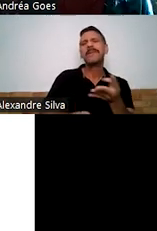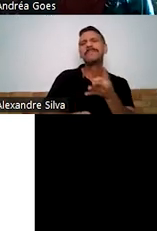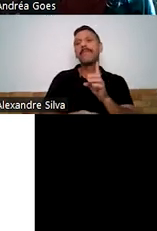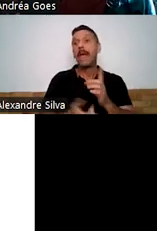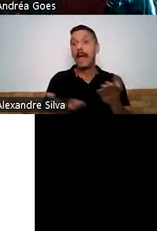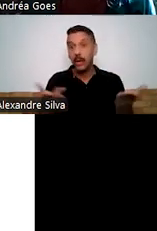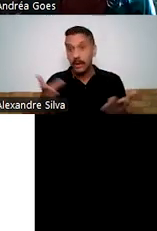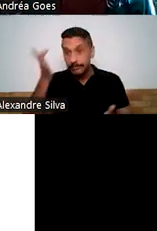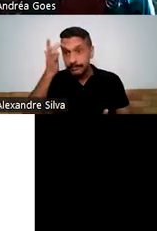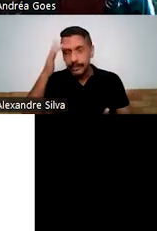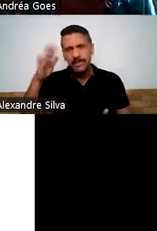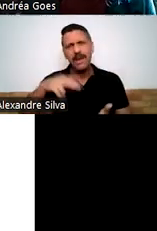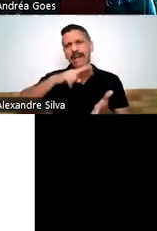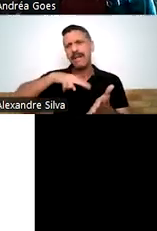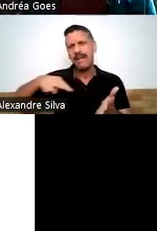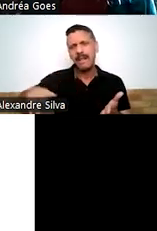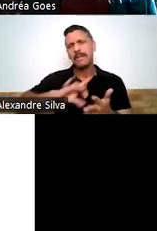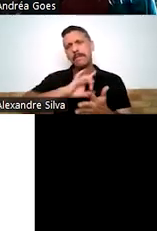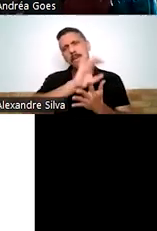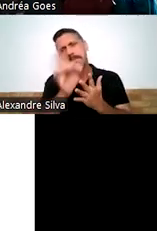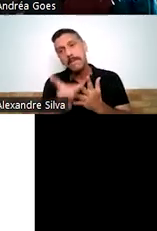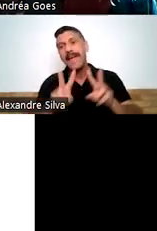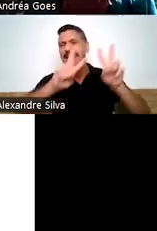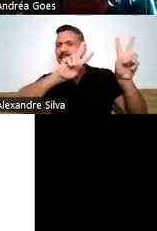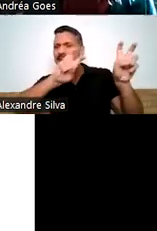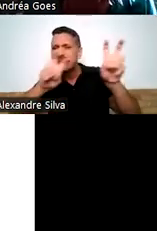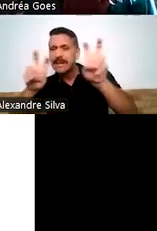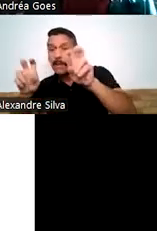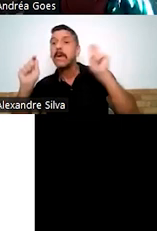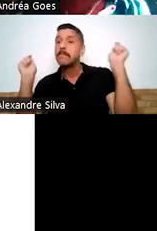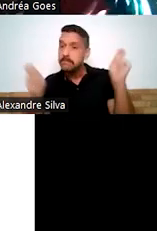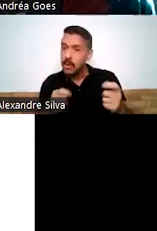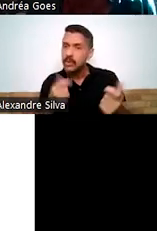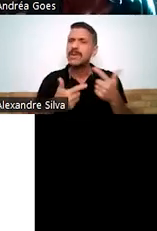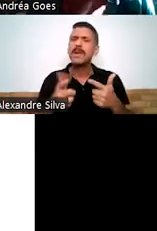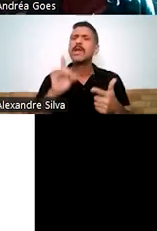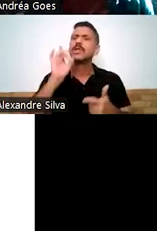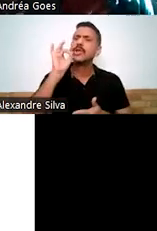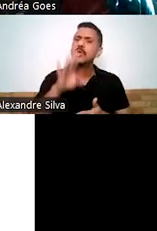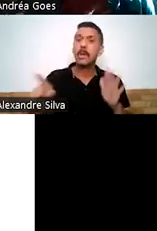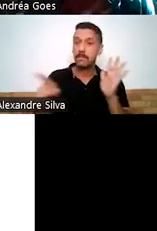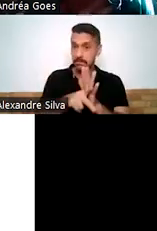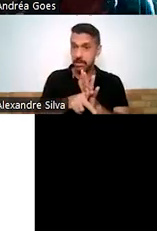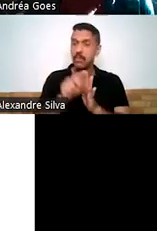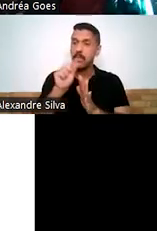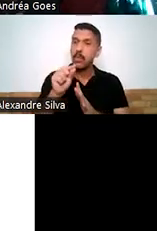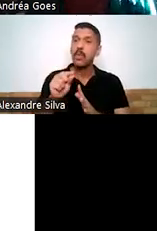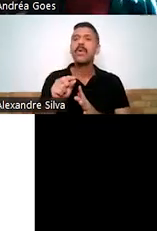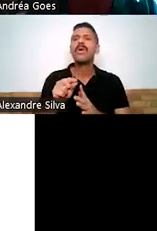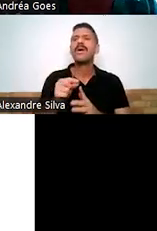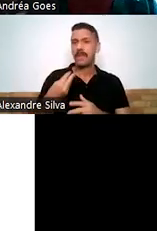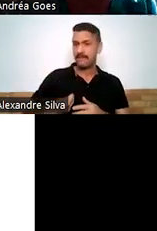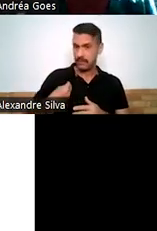a riqueza de temas que podem ser trabalhados, bom, não só para a nossa vida, para nosso